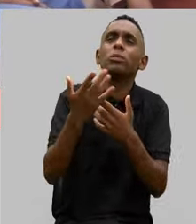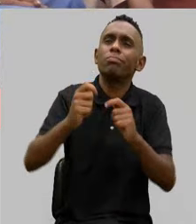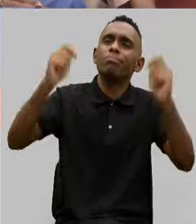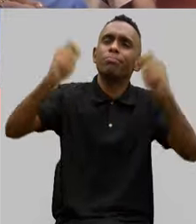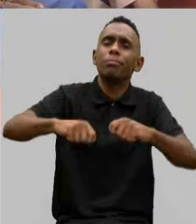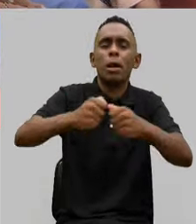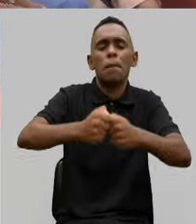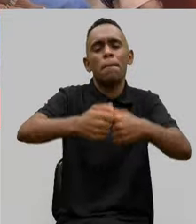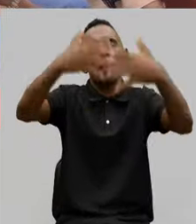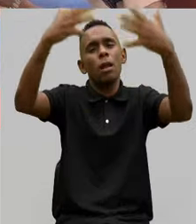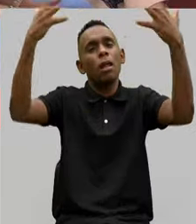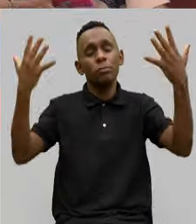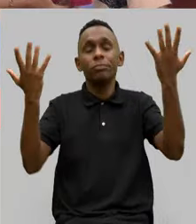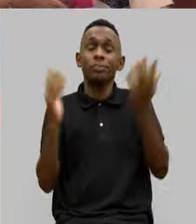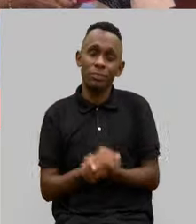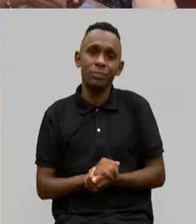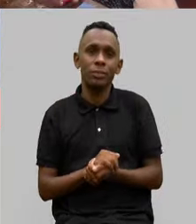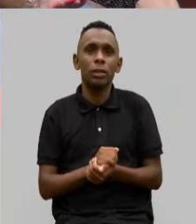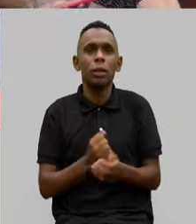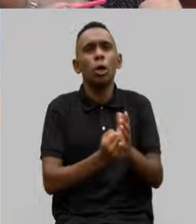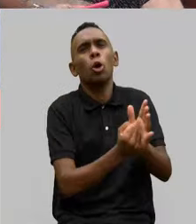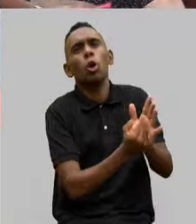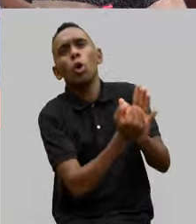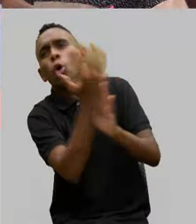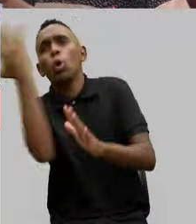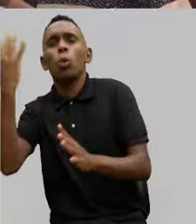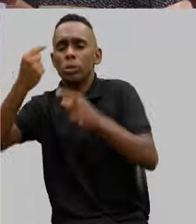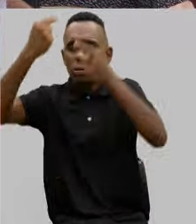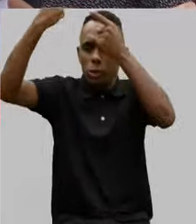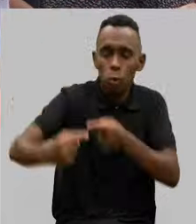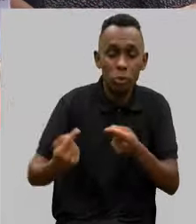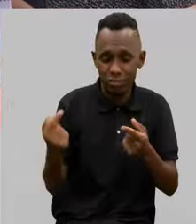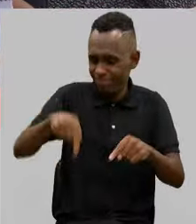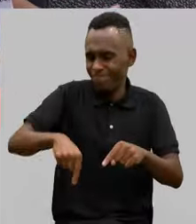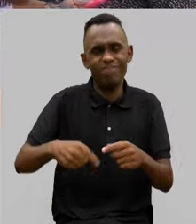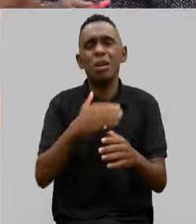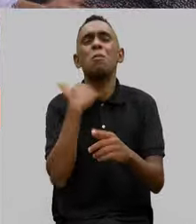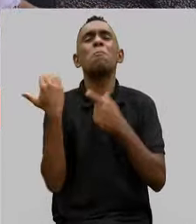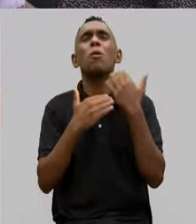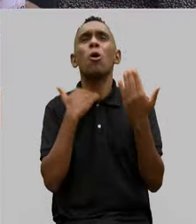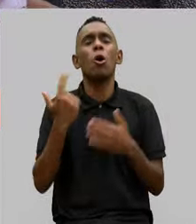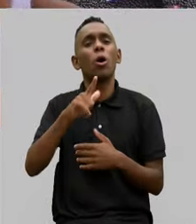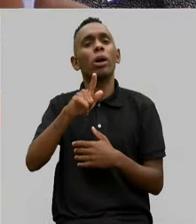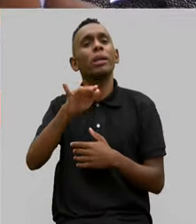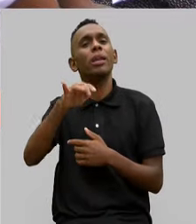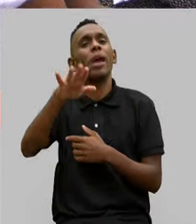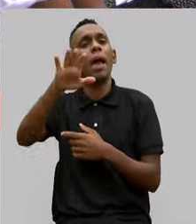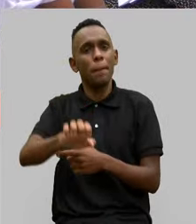brilhar e pantos que já Lutaram por nós e que não estão aqui Guilherme Campos